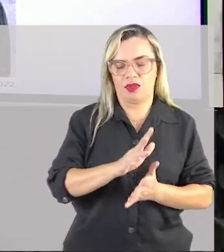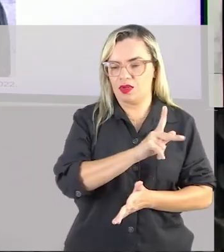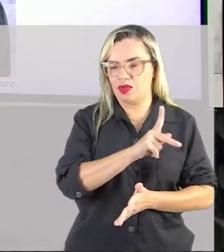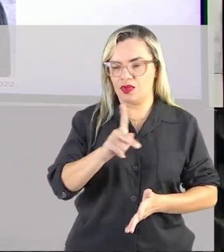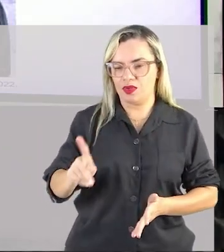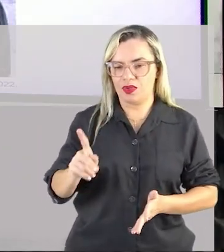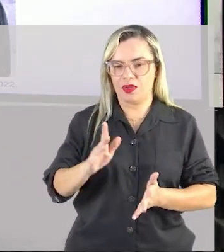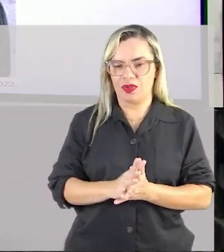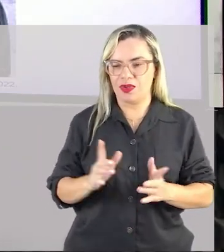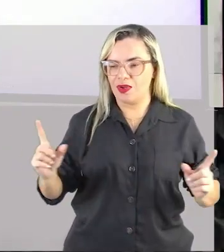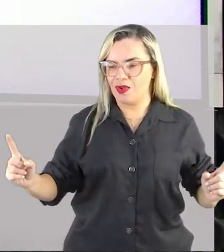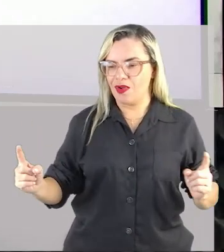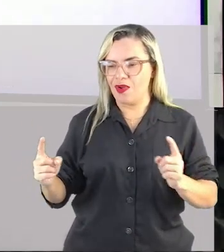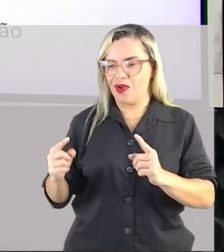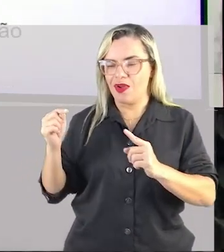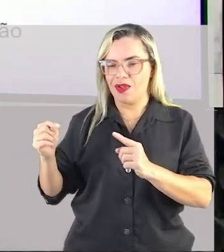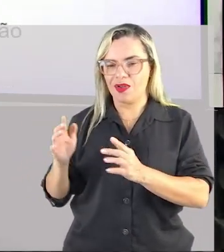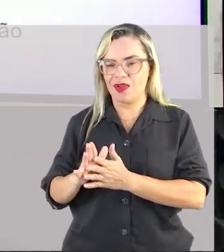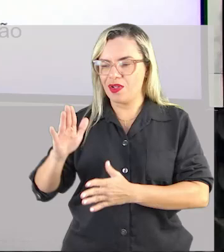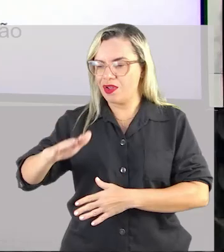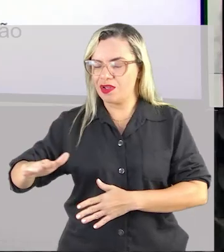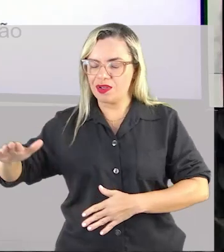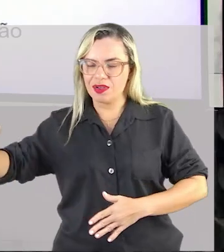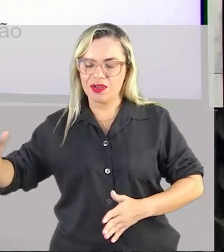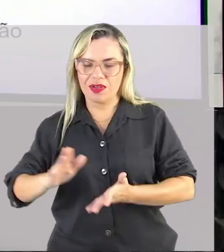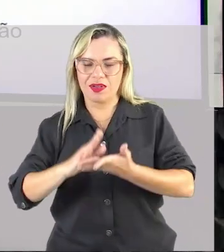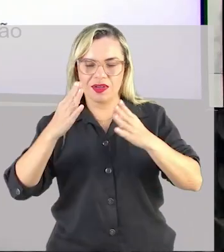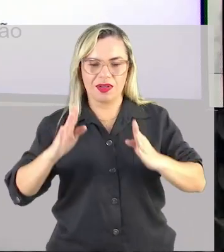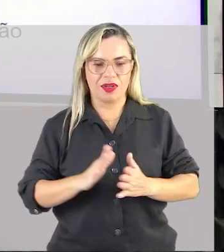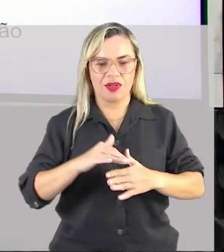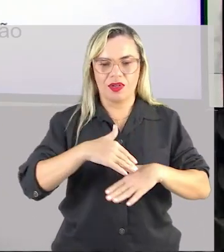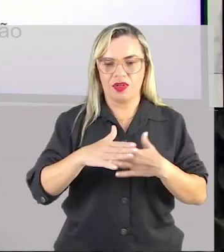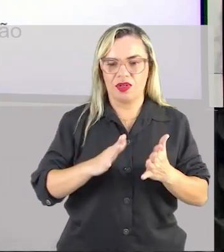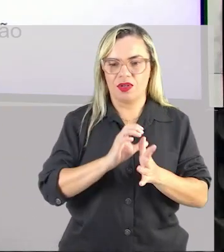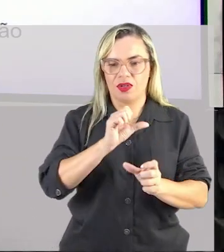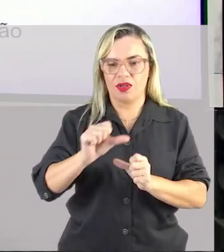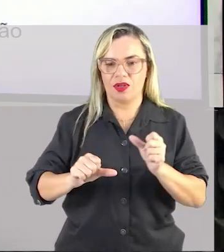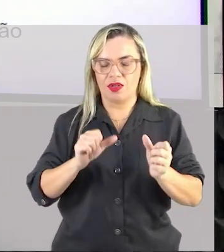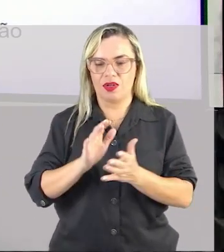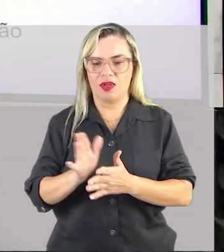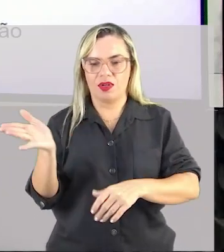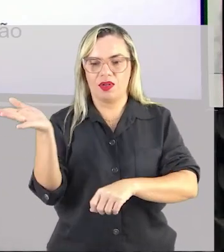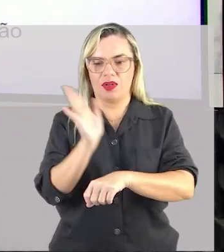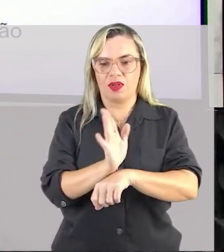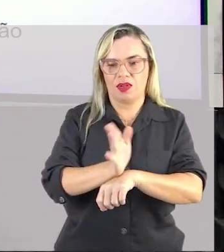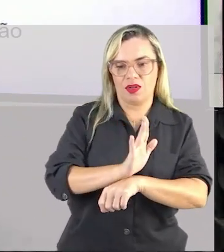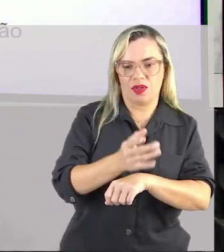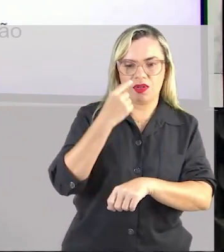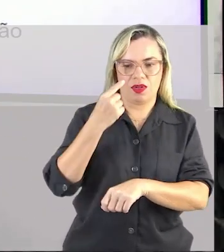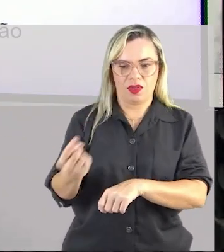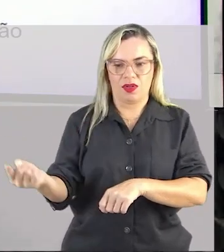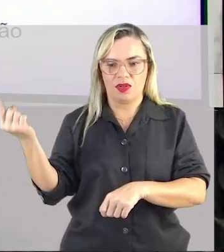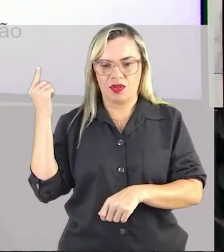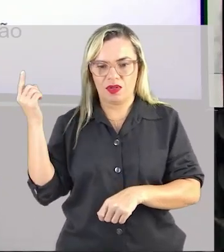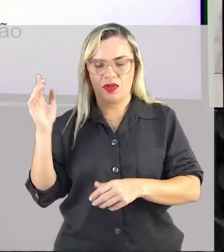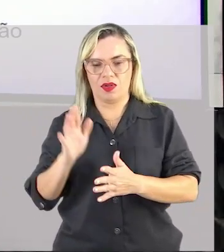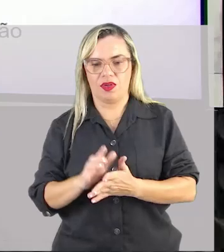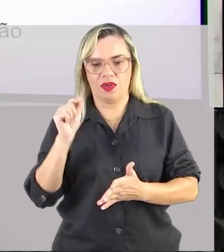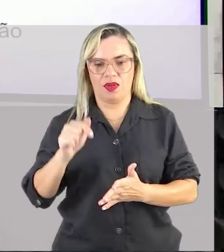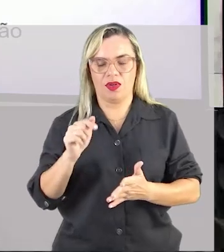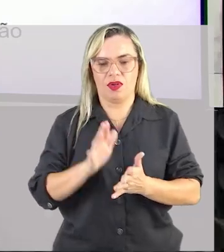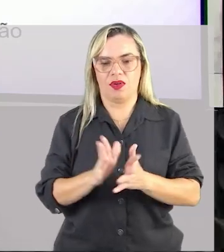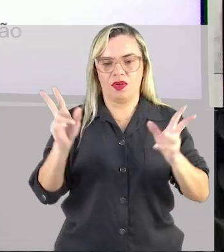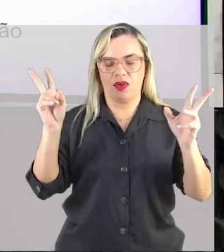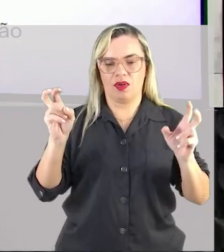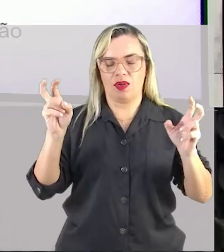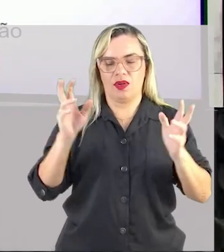e tudo muda, não é? Então, o filme Como Estrelas en la Tierra aborda o tema da dislexia, relacionando o